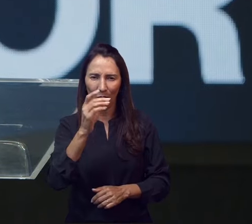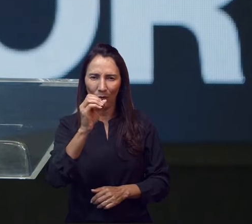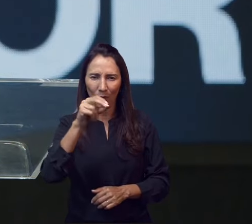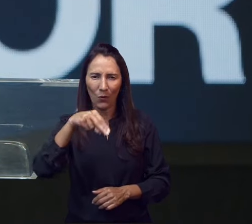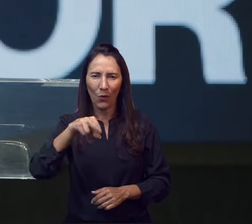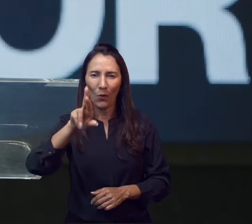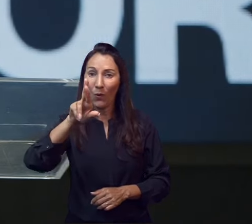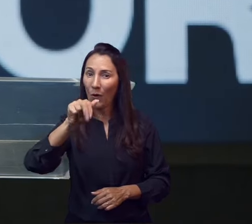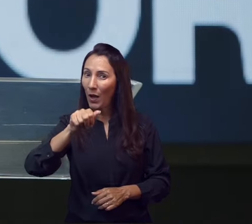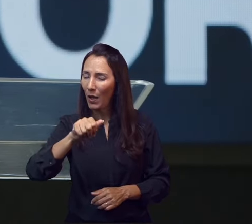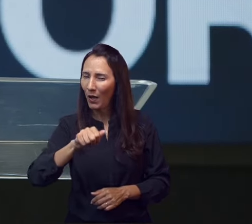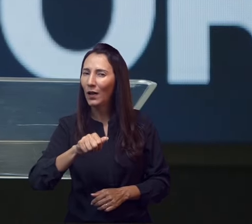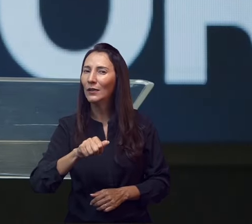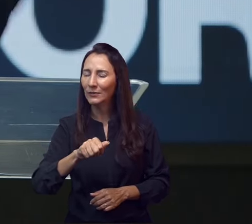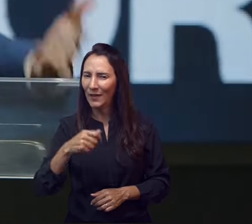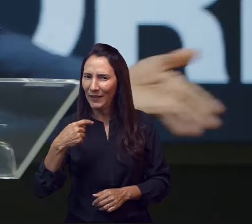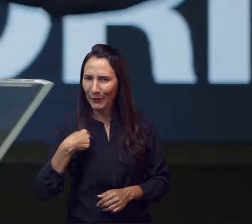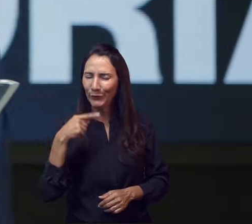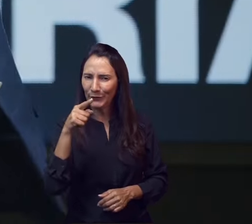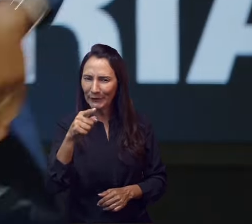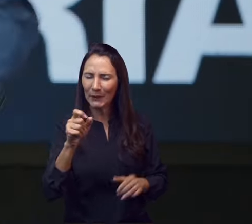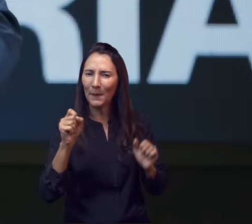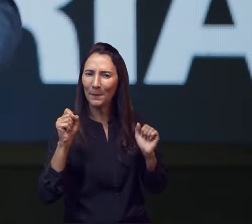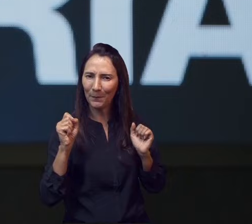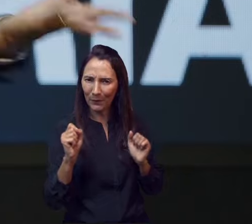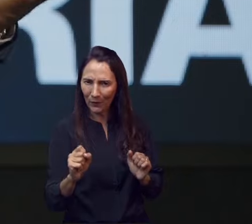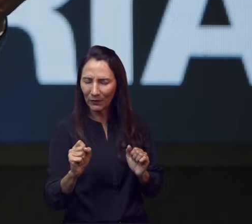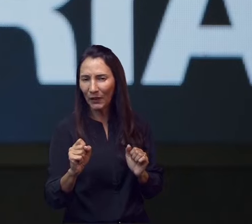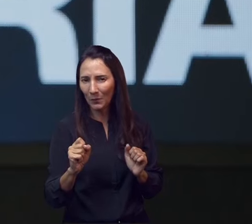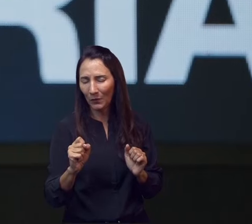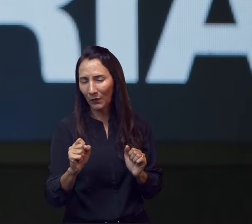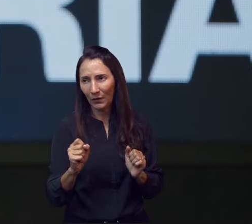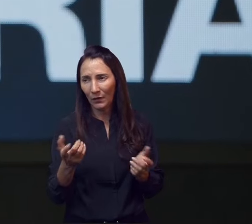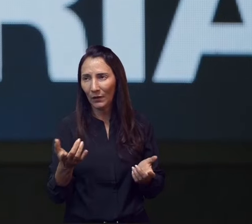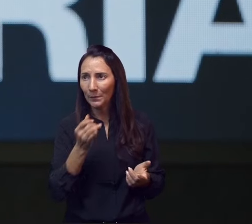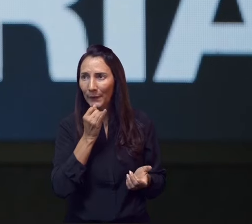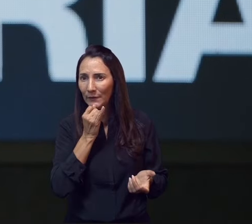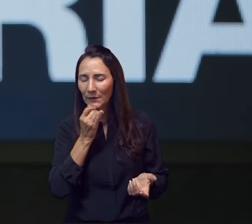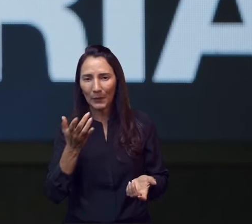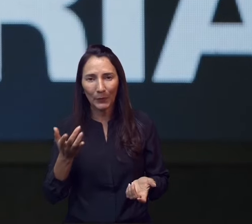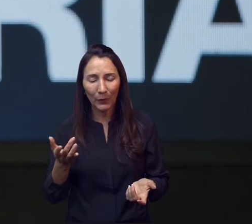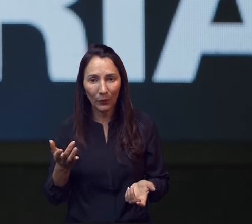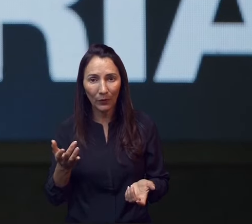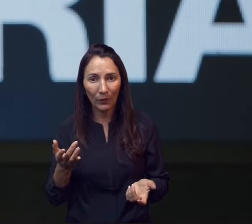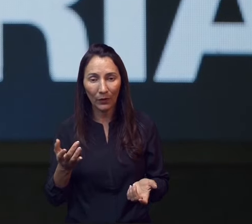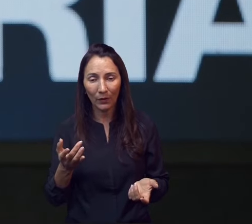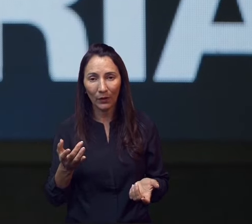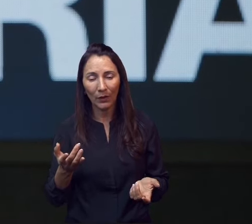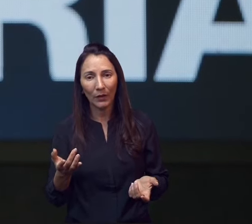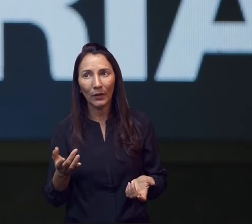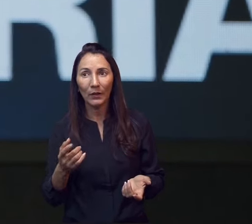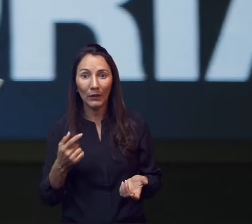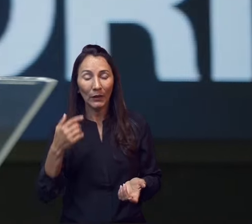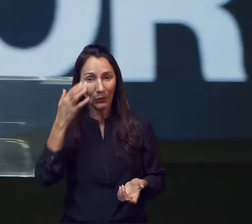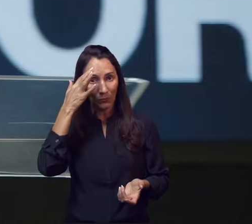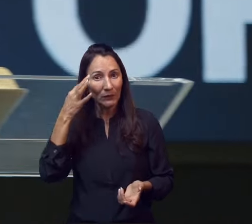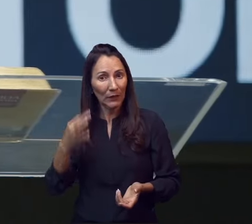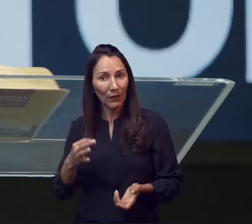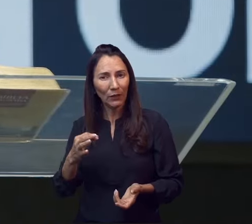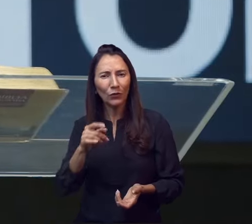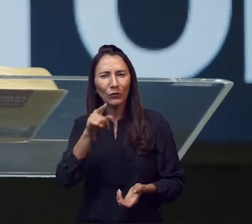porque eu e você podemos fazer para alguém exemplo eu tenho certeza que você